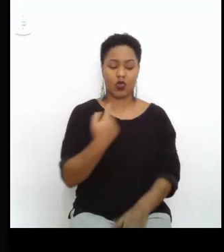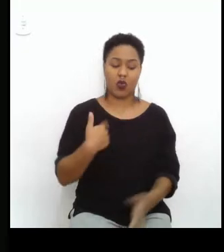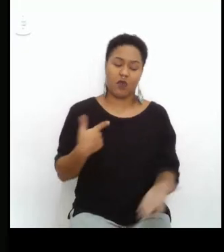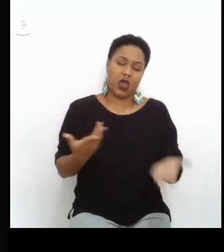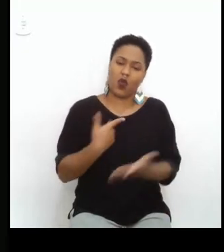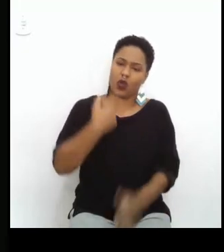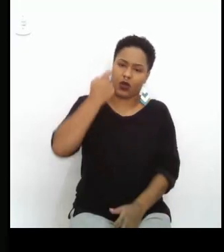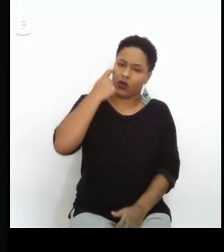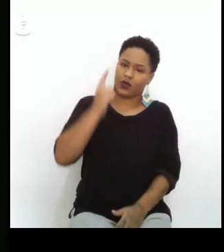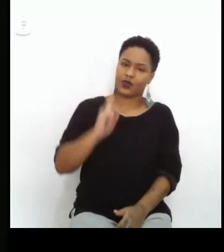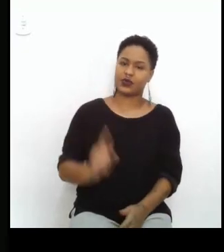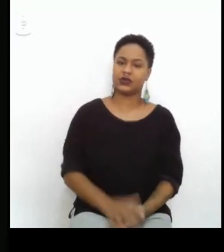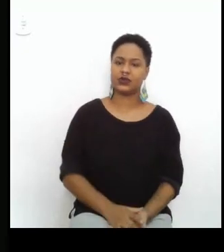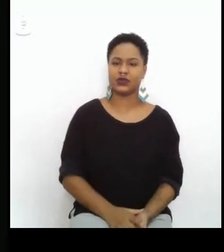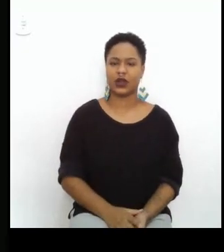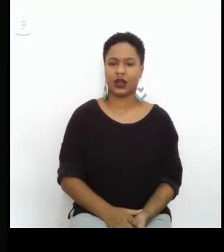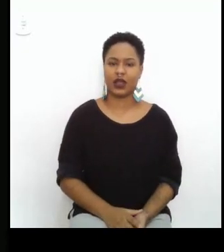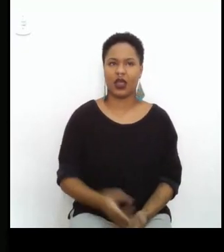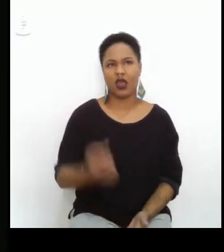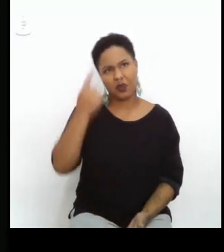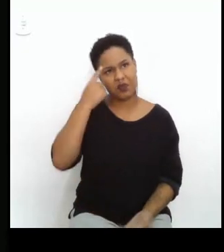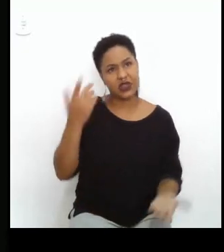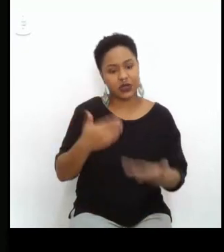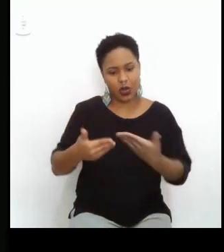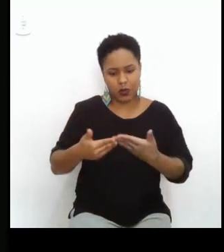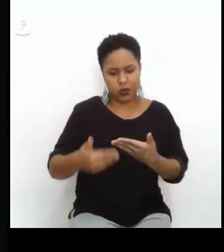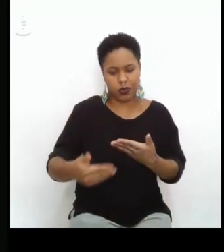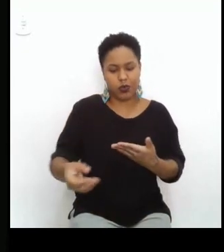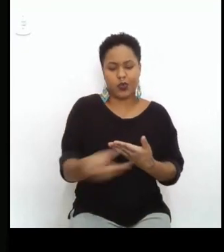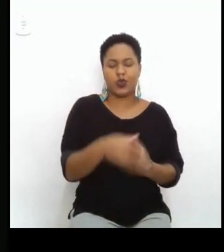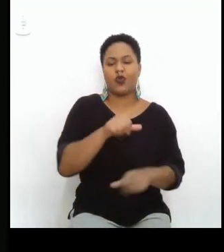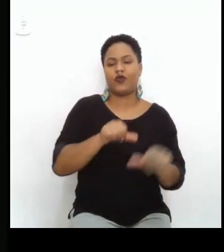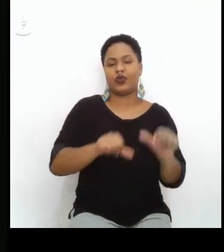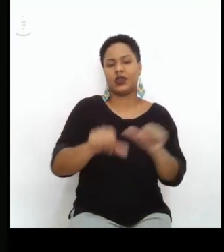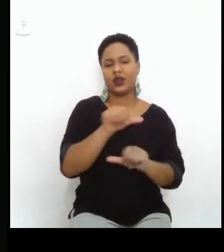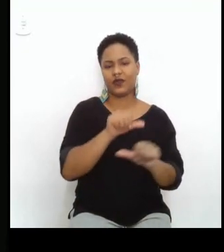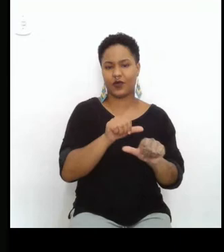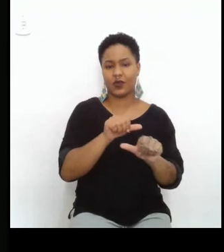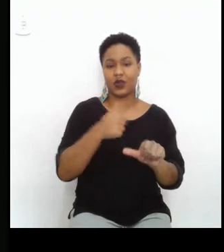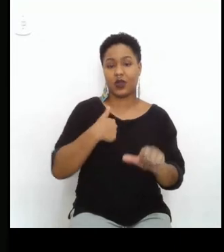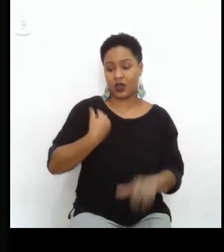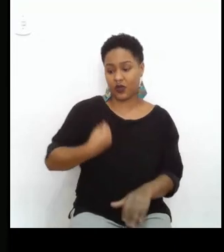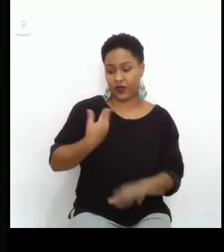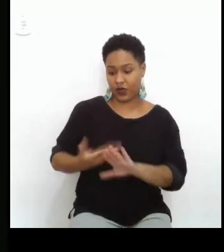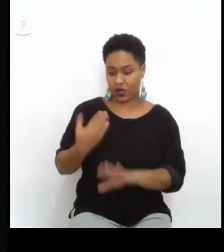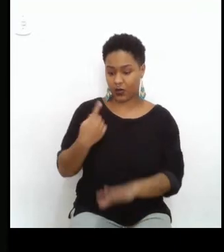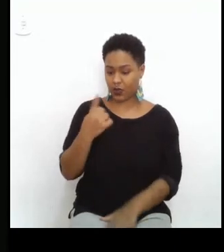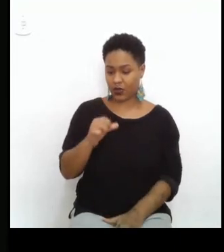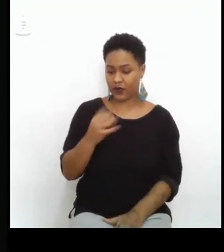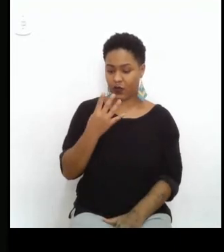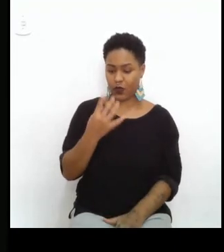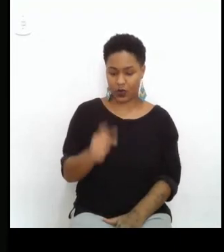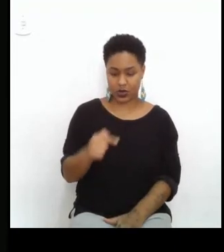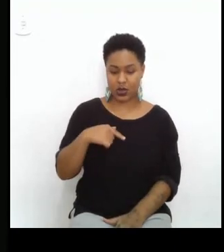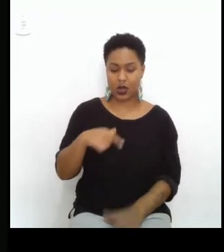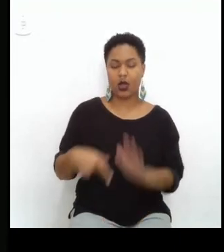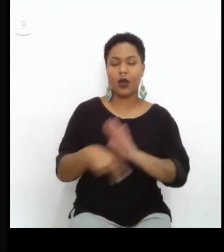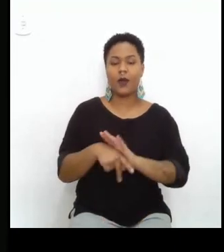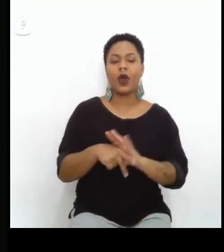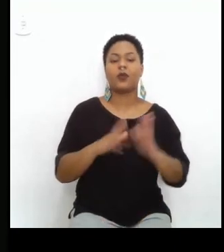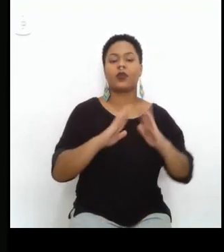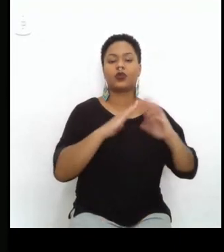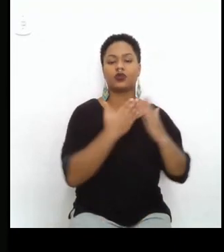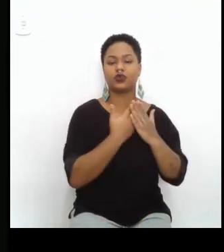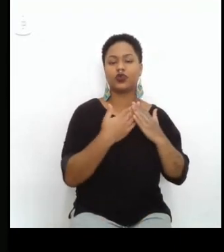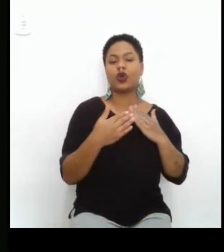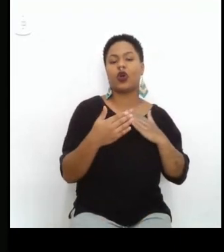acho que eu tô abrindo uma nova transmissão e eu vivia desde 47 no reformatório Nacional da Juventude no novo Catete